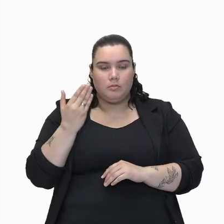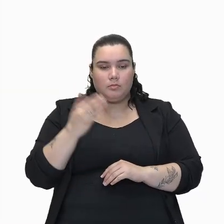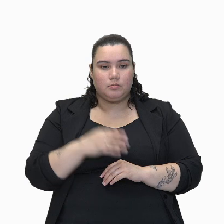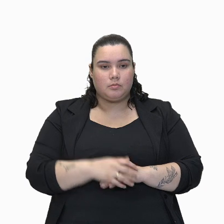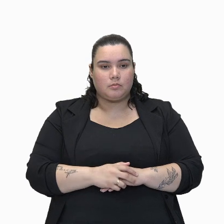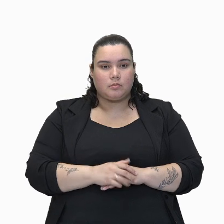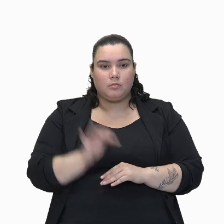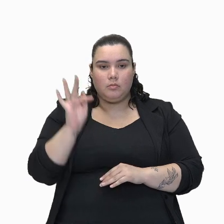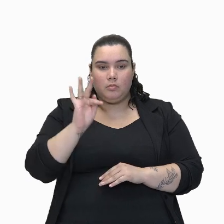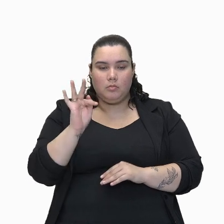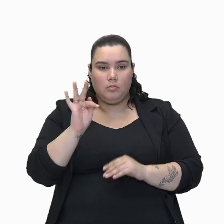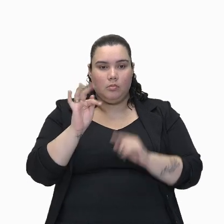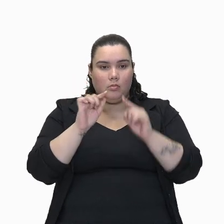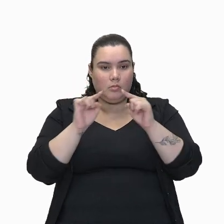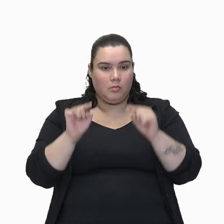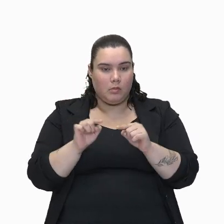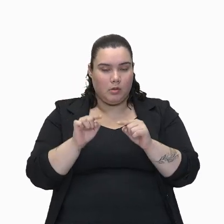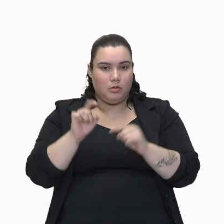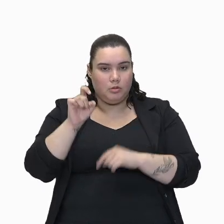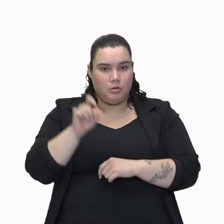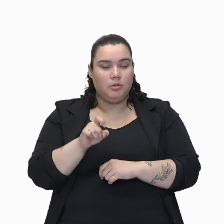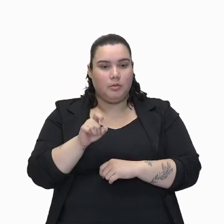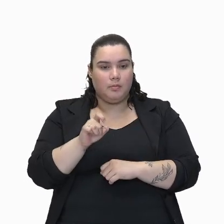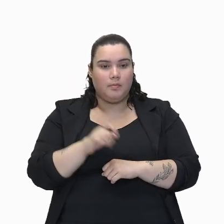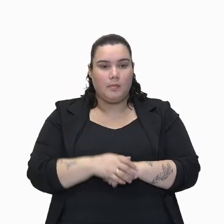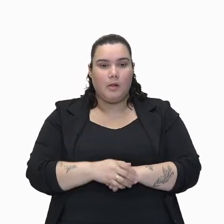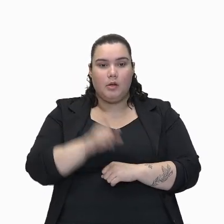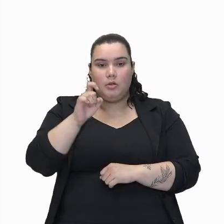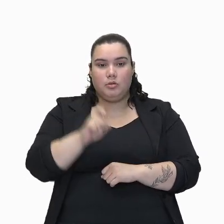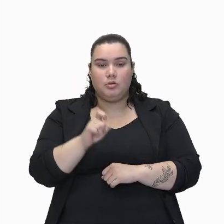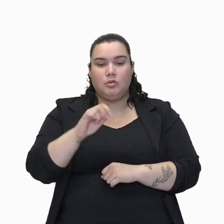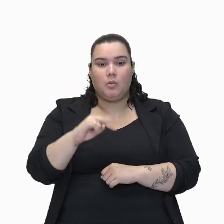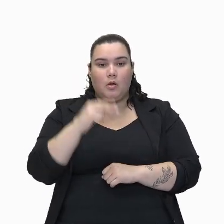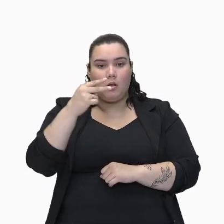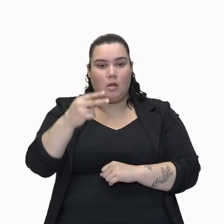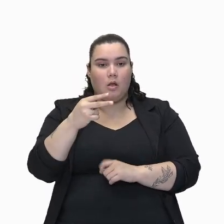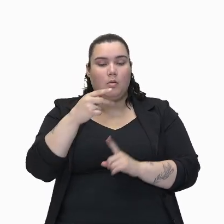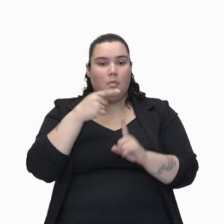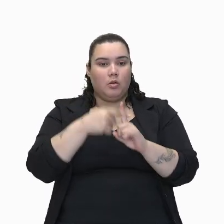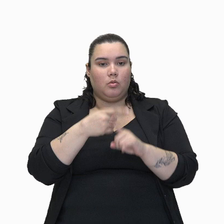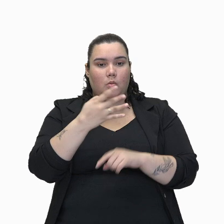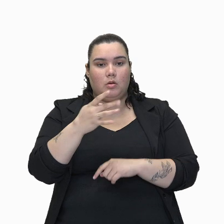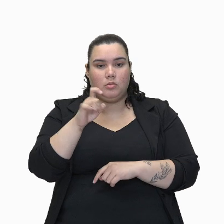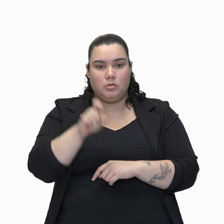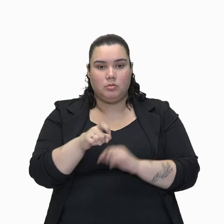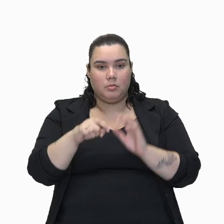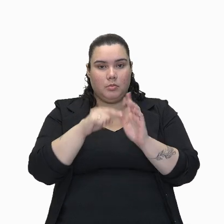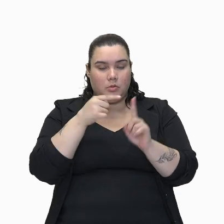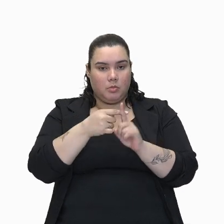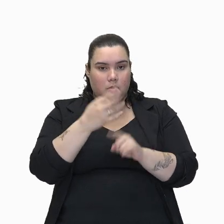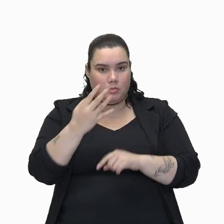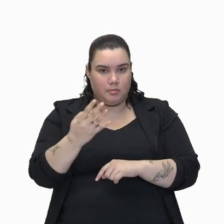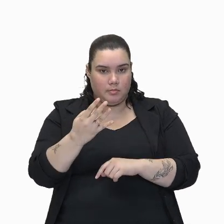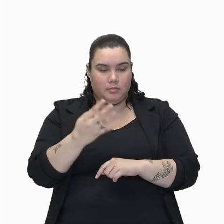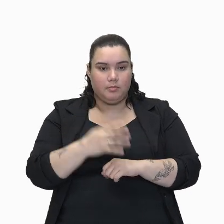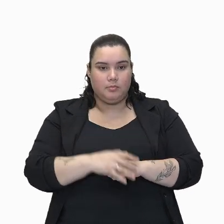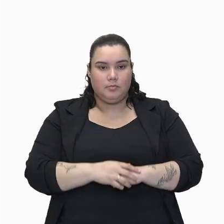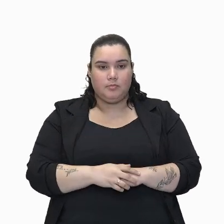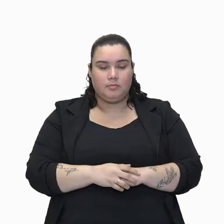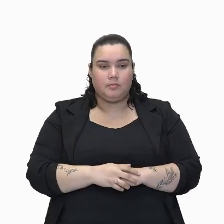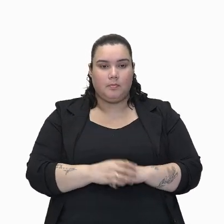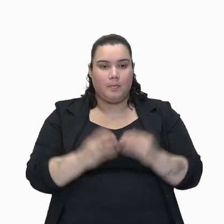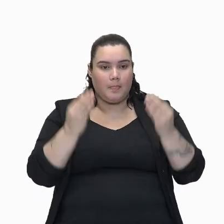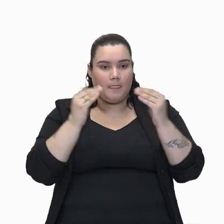a função do item E. F de x igual a x ao quadrado mais 4x mais 4. A